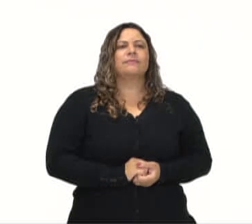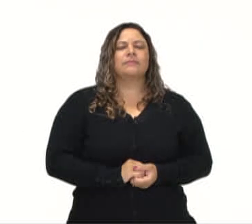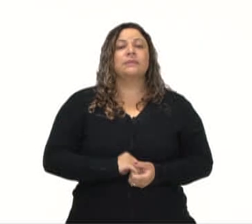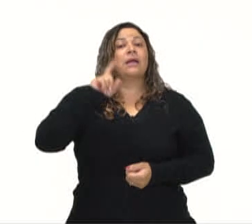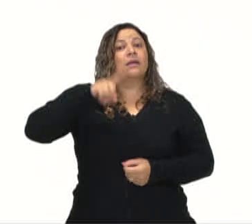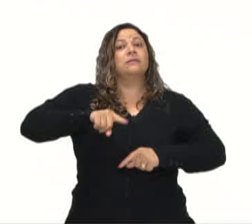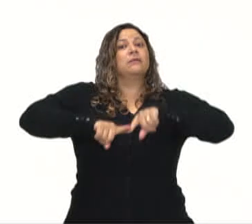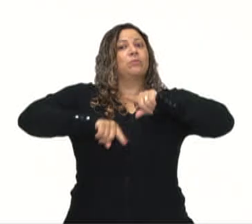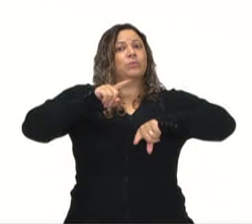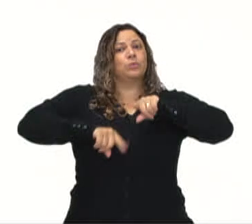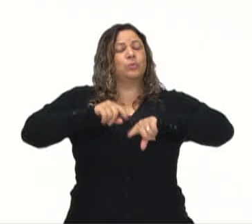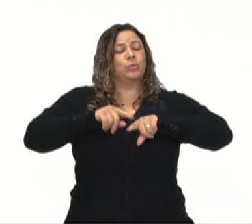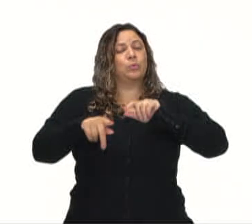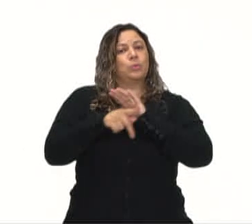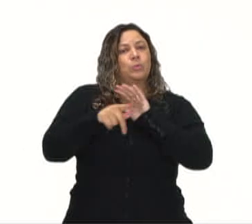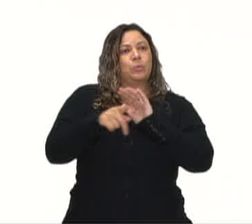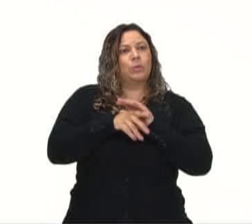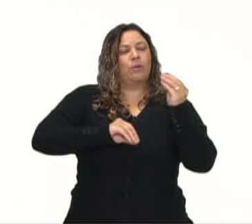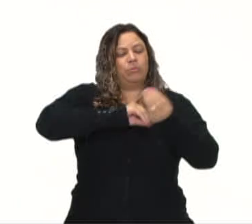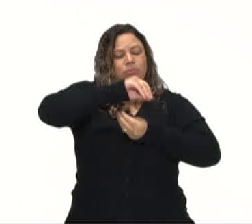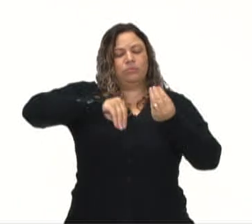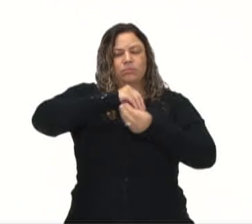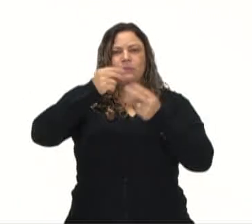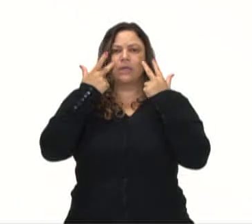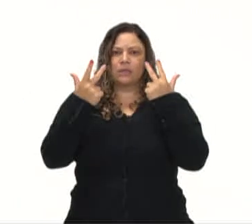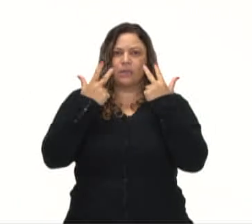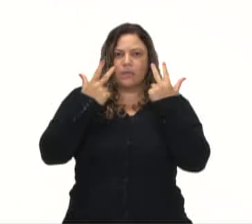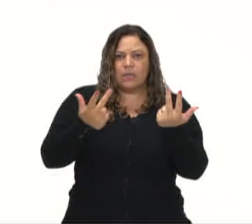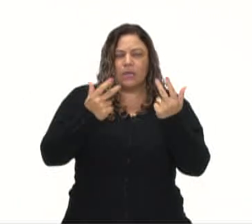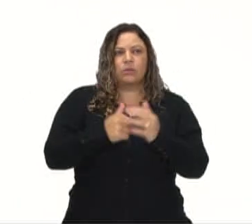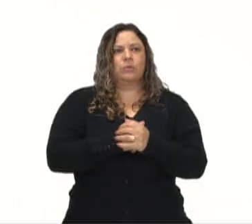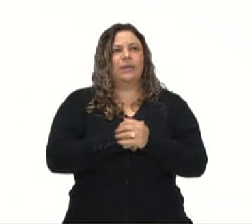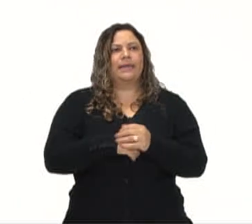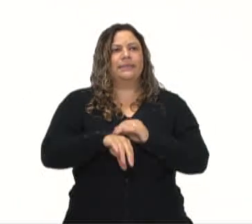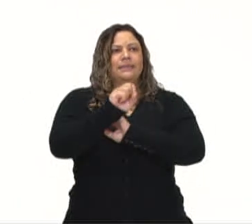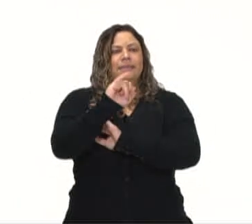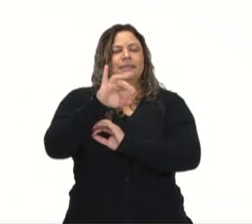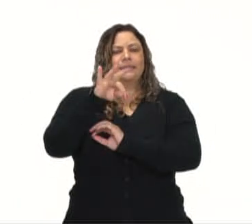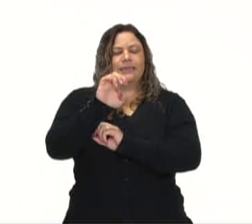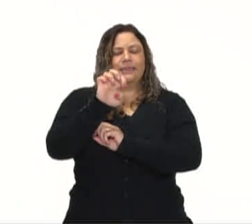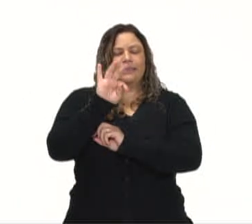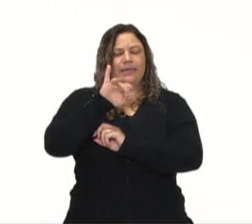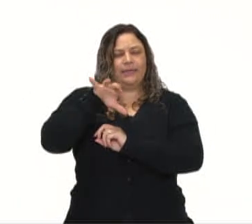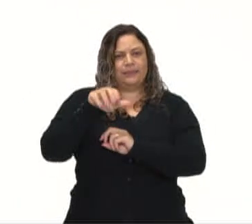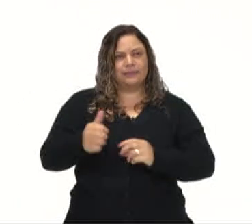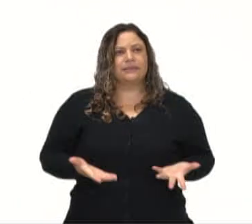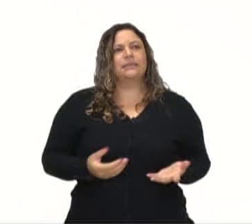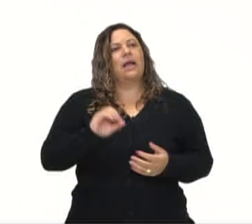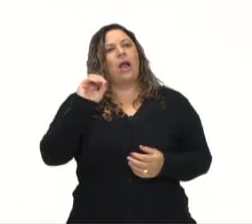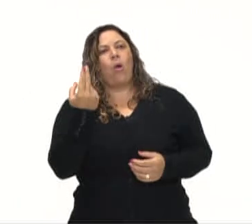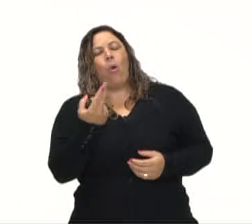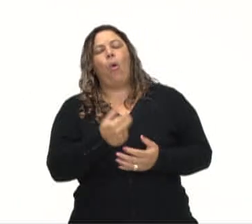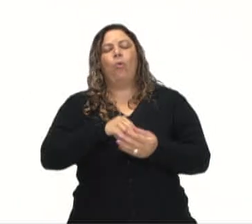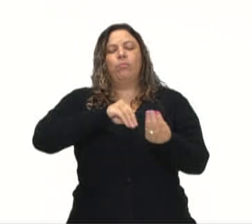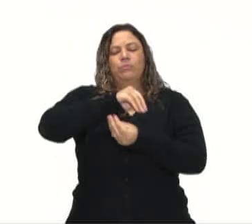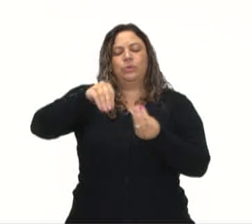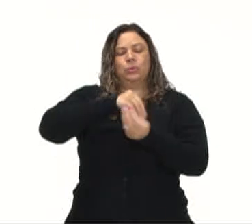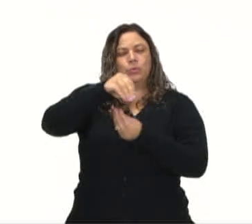são produtos feitos com substâncias naturais e sintéticas ou suas misturas. A